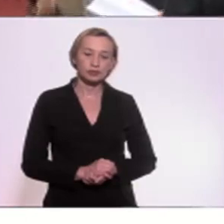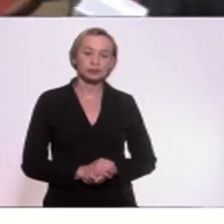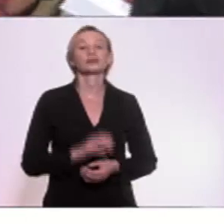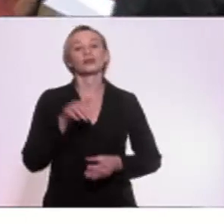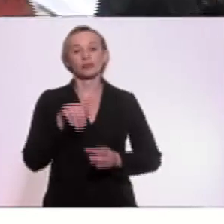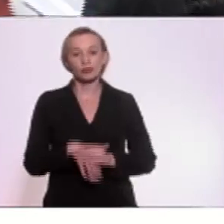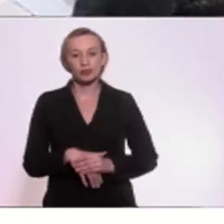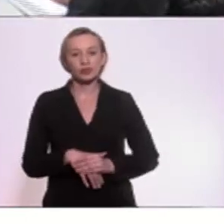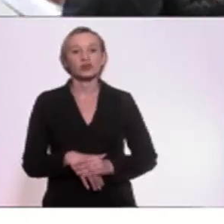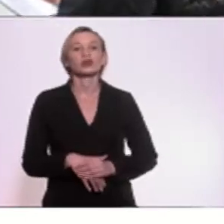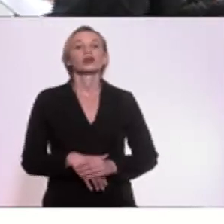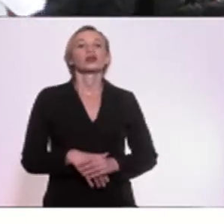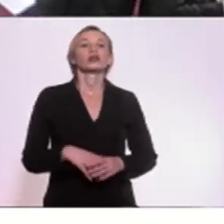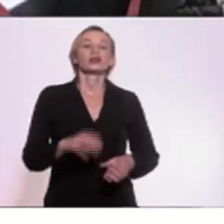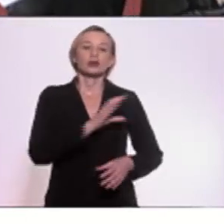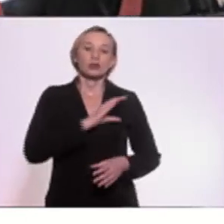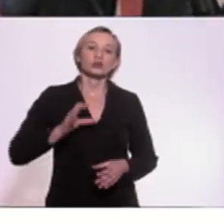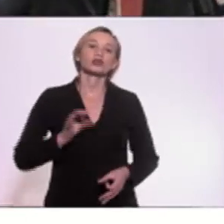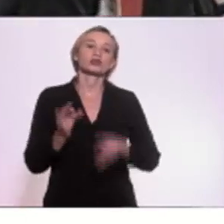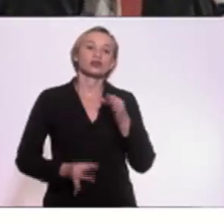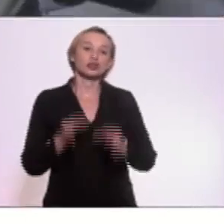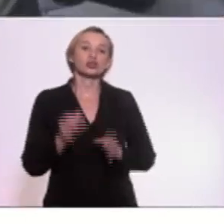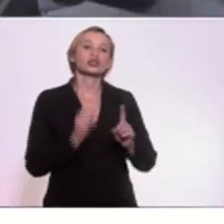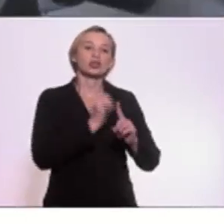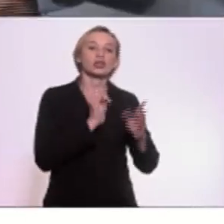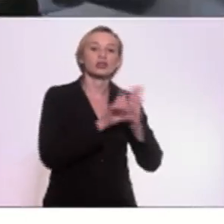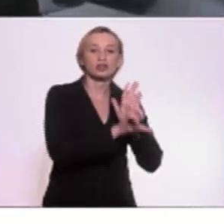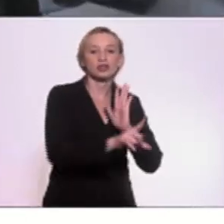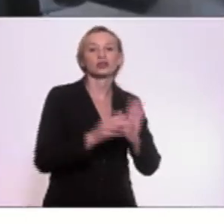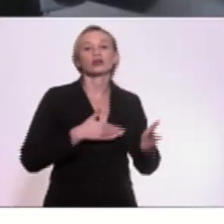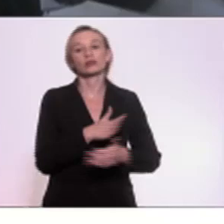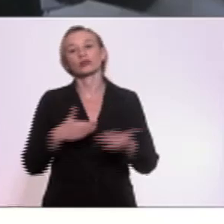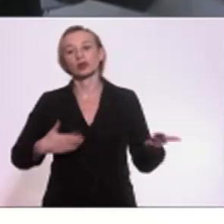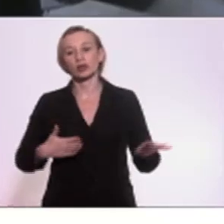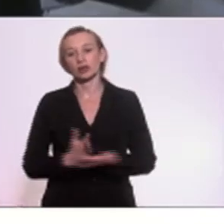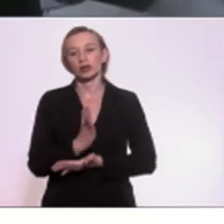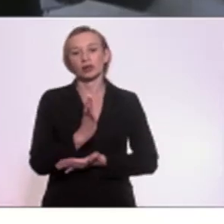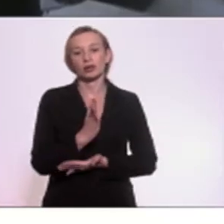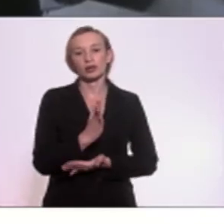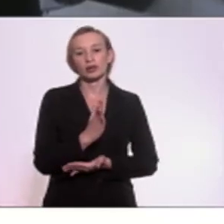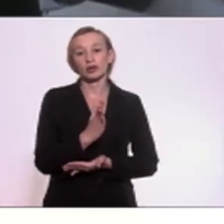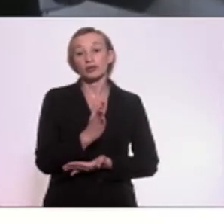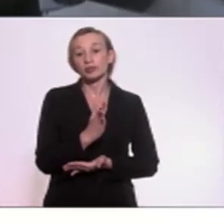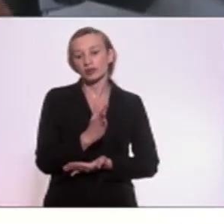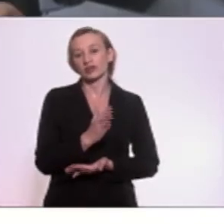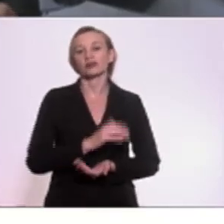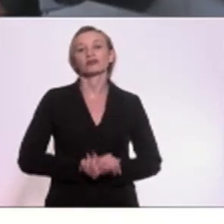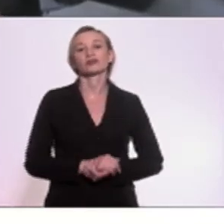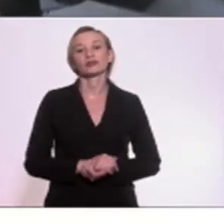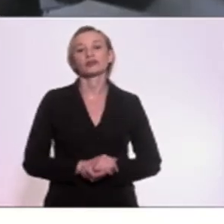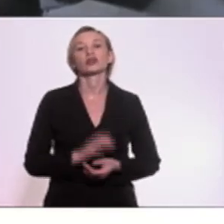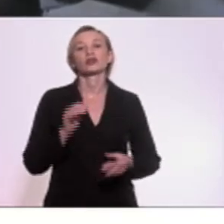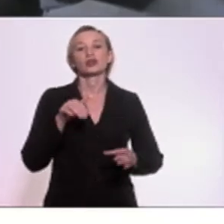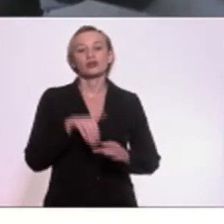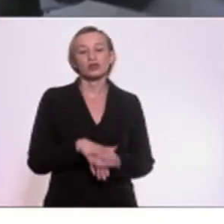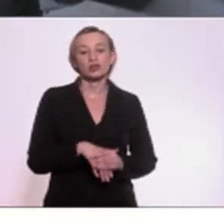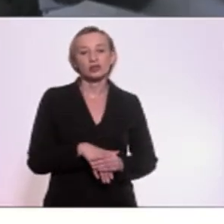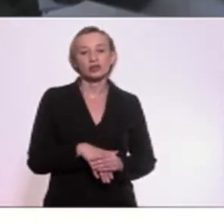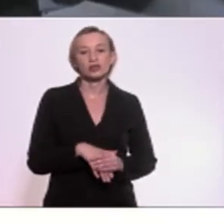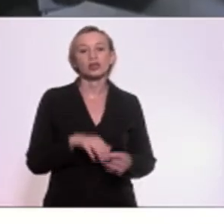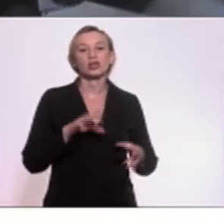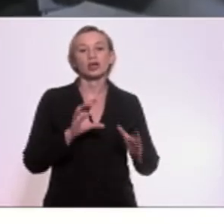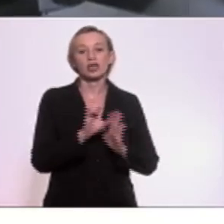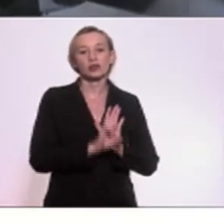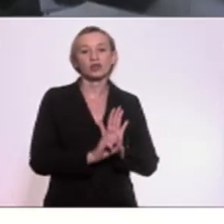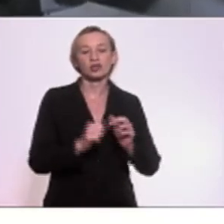Em votação, parecer da Comissão de Constituição e Justiça pela indicação legislativa. Senhores que aprovam, ministros, como estão? Aprovado. Em votação, a